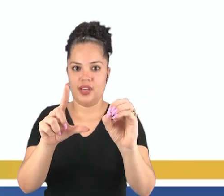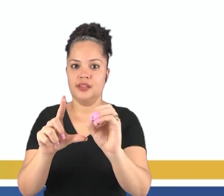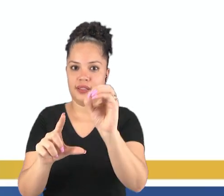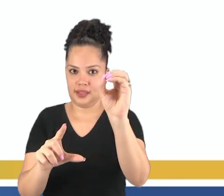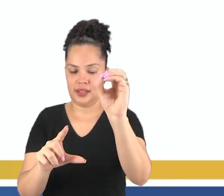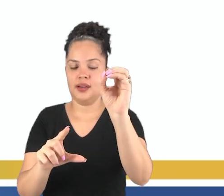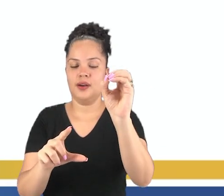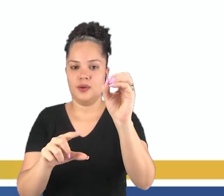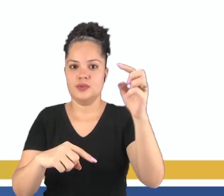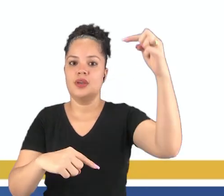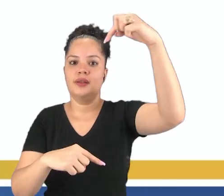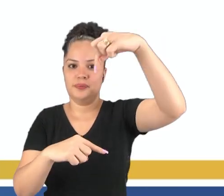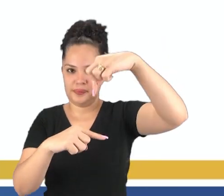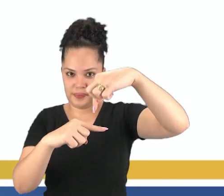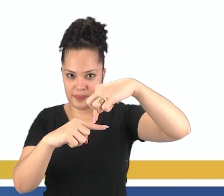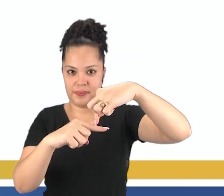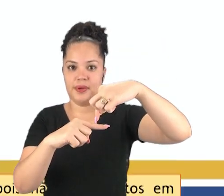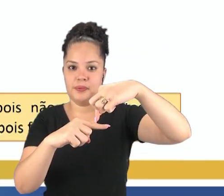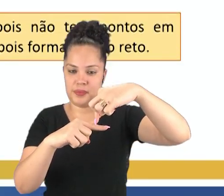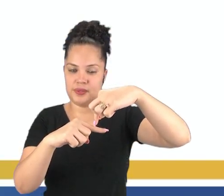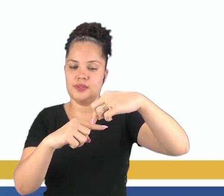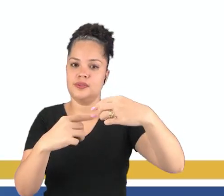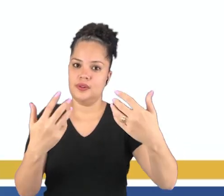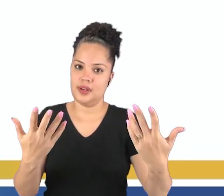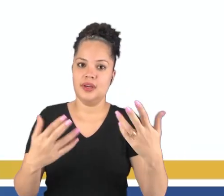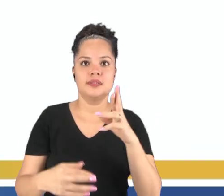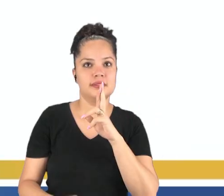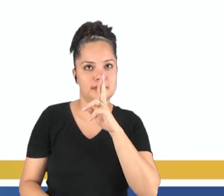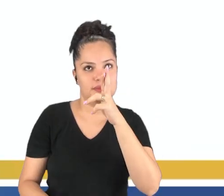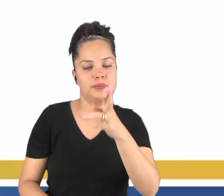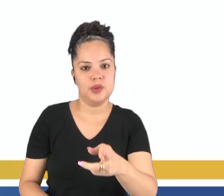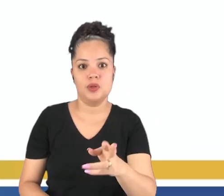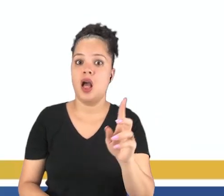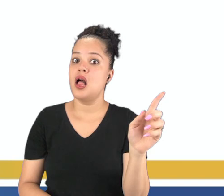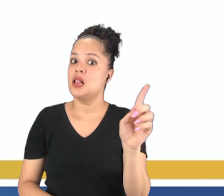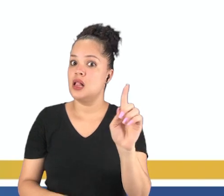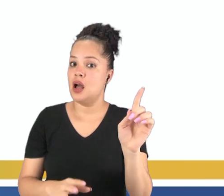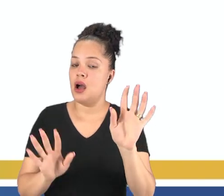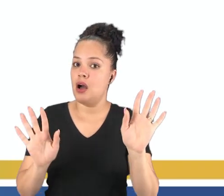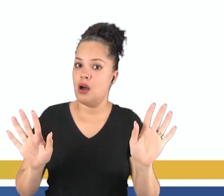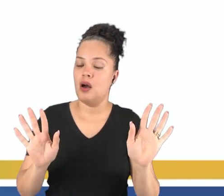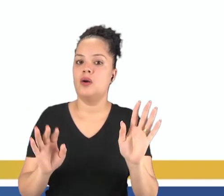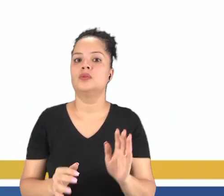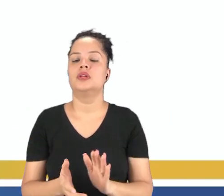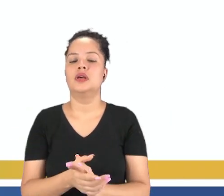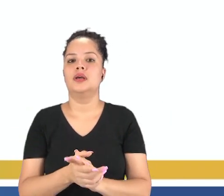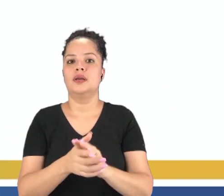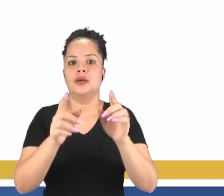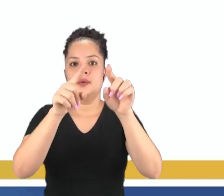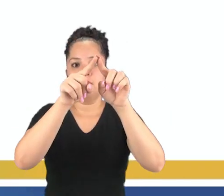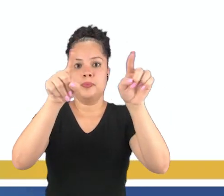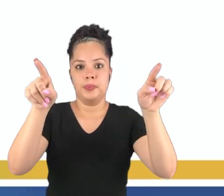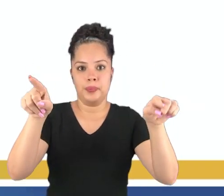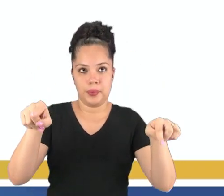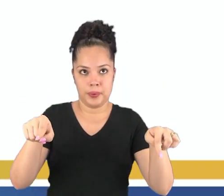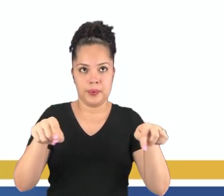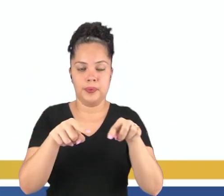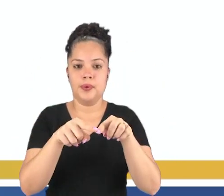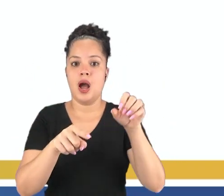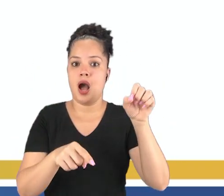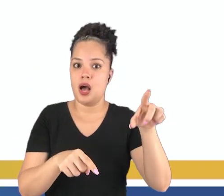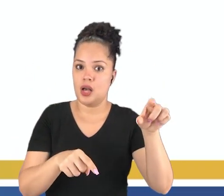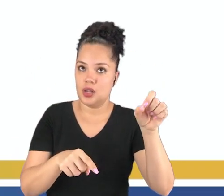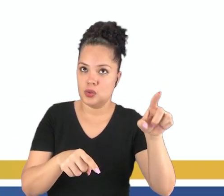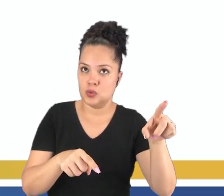são perpendiculares. Então, vamos colocar a resposta aqui, ó. Não, os segmentos azuis são